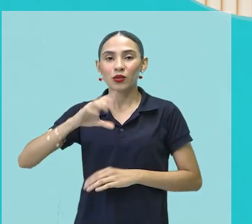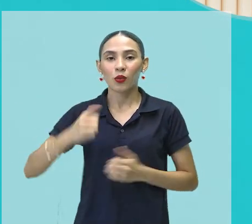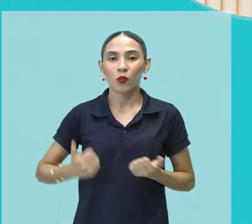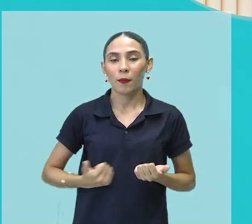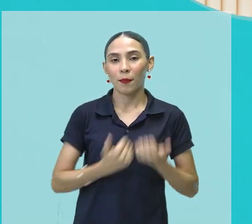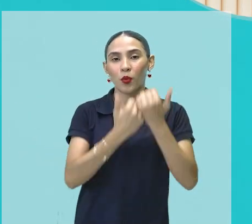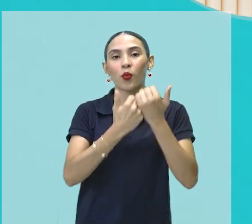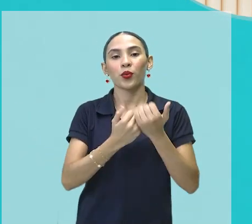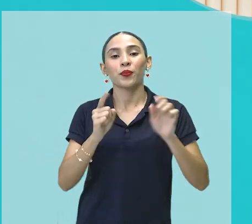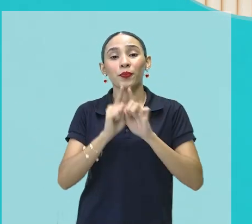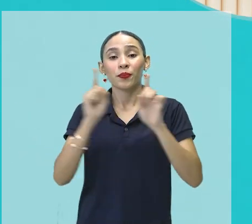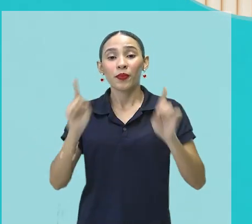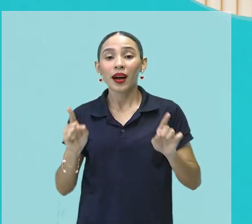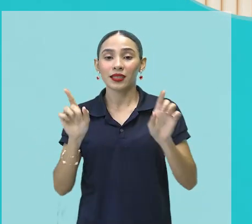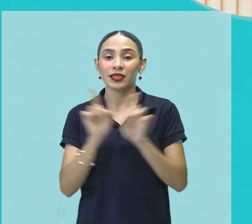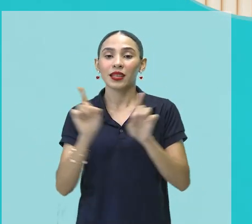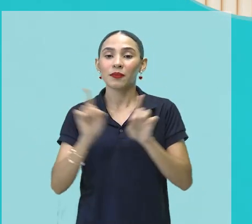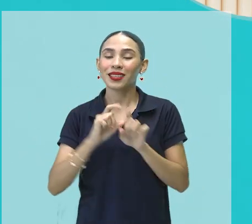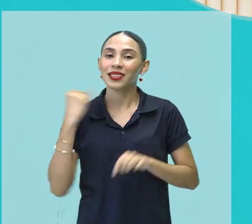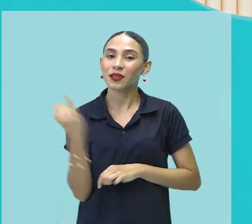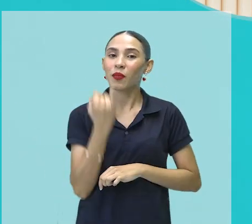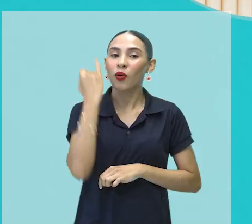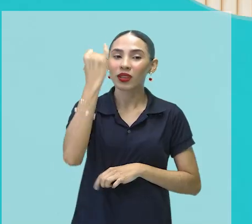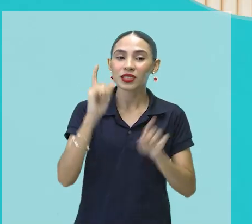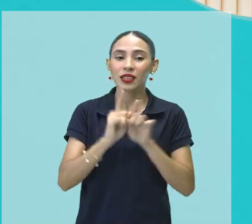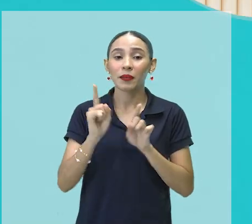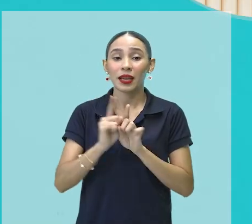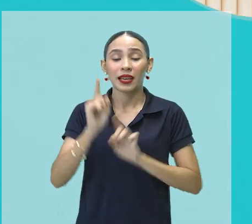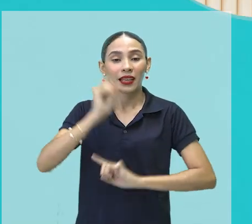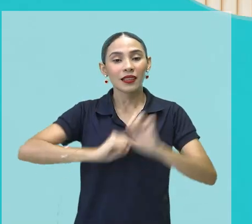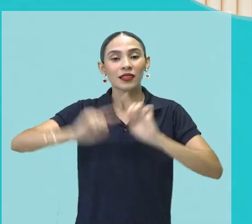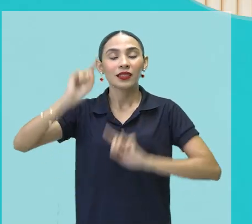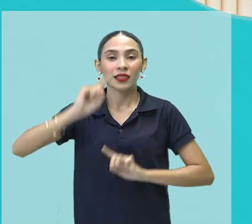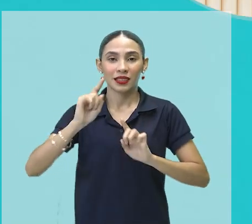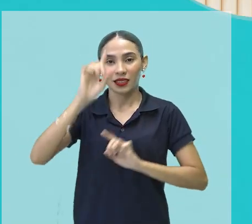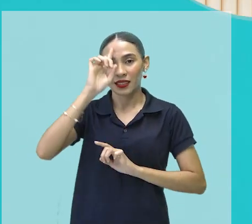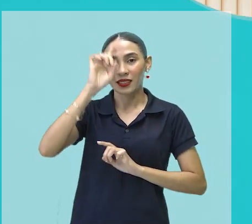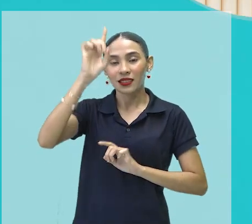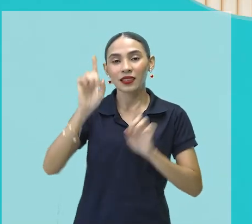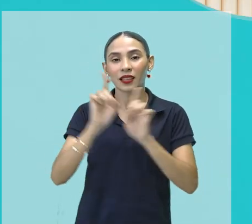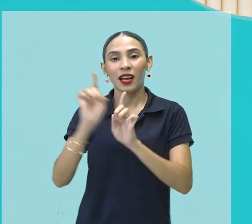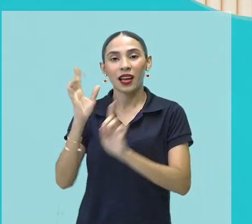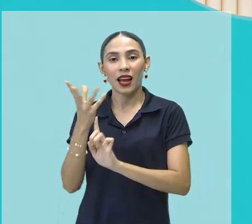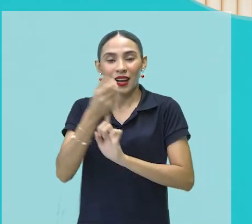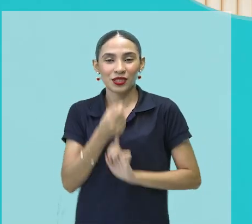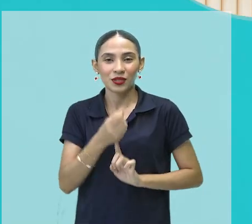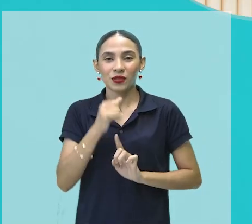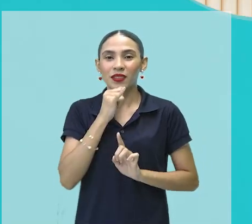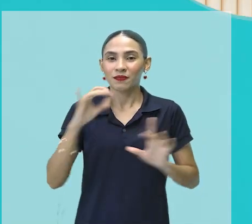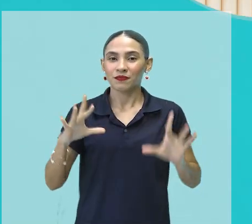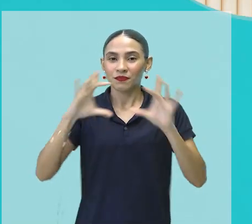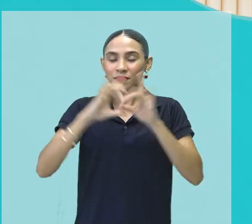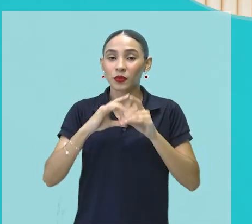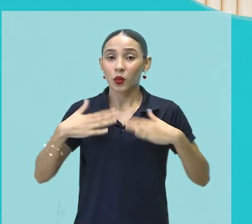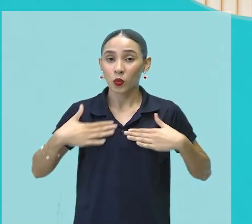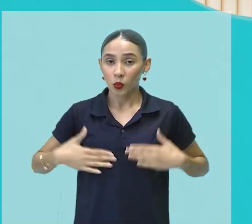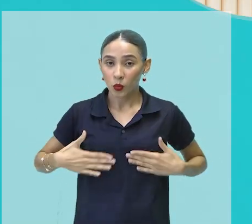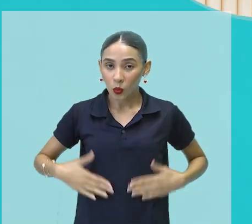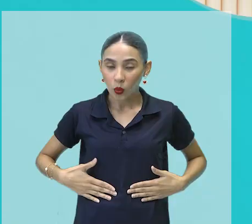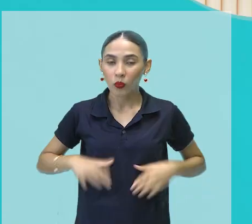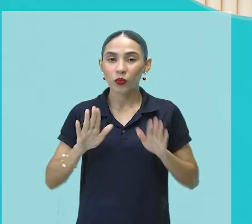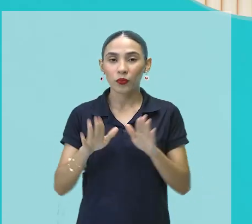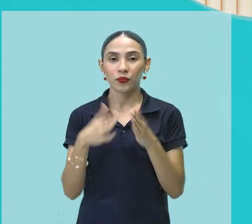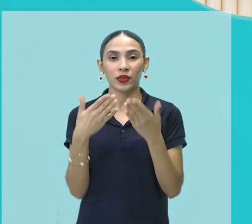suporte, mas parte essencial da criação artística, funcionando como uma extensão do corpo.